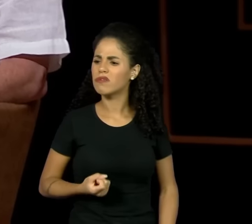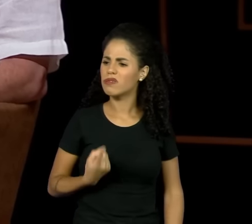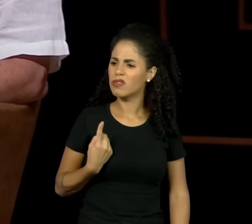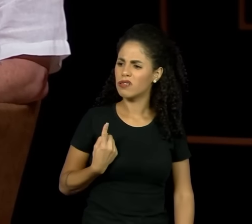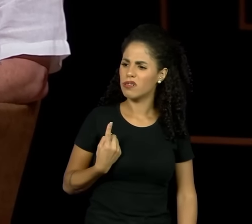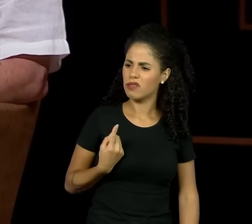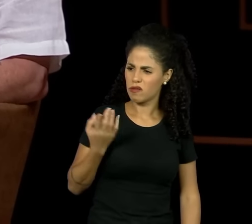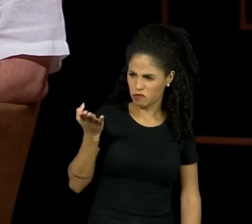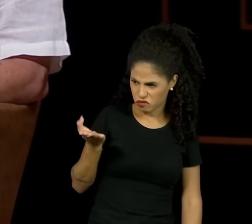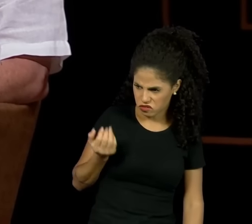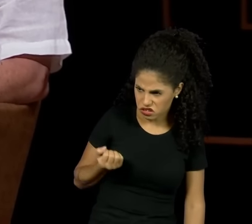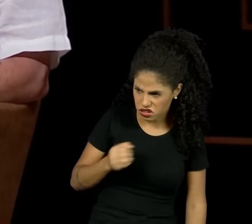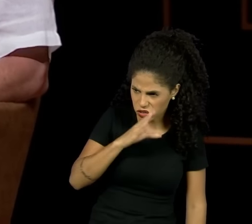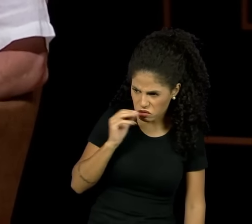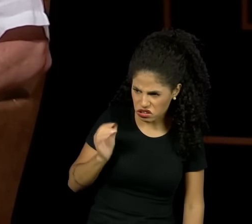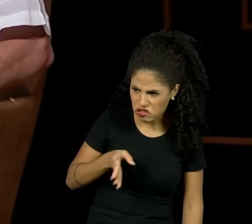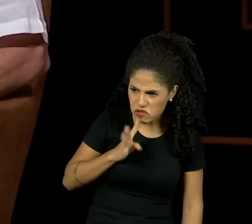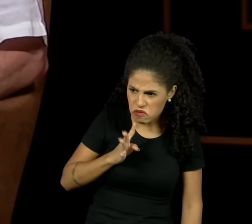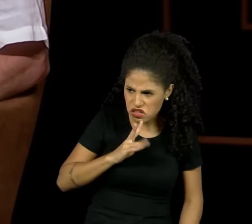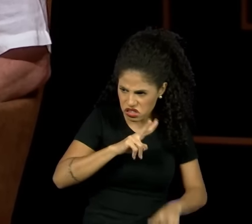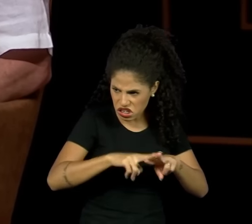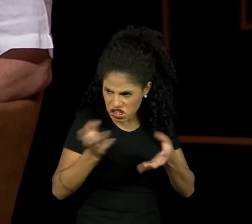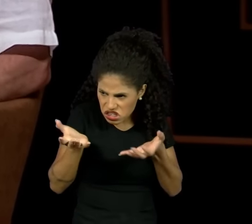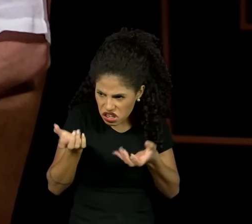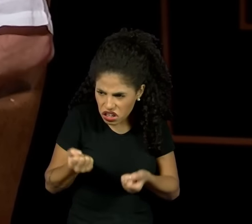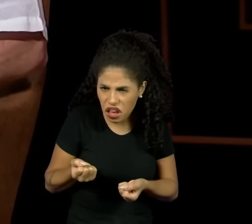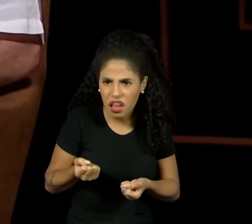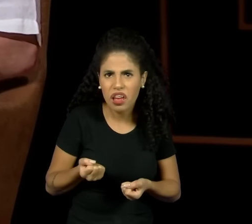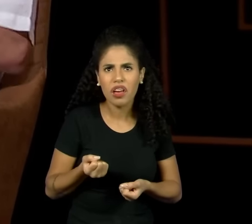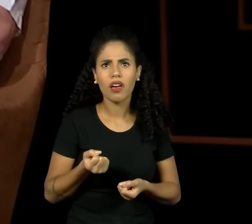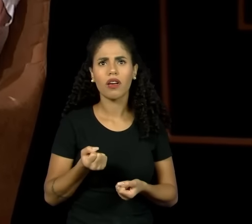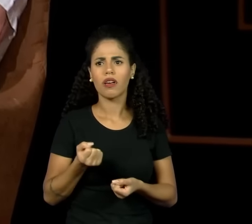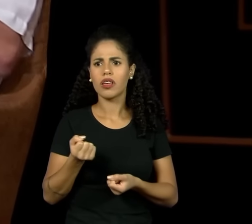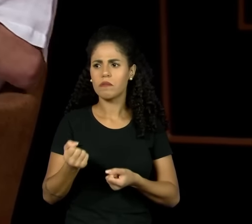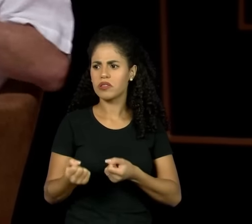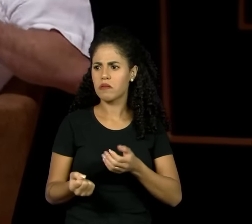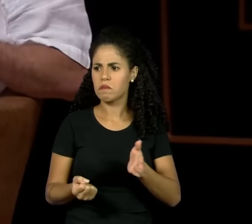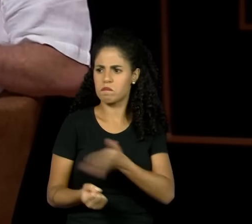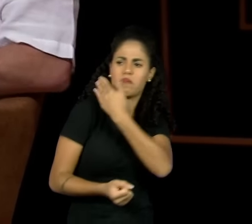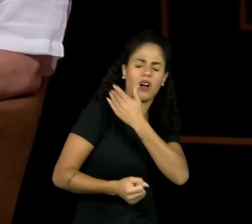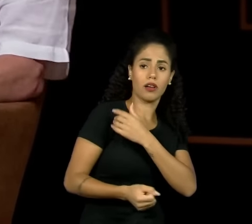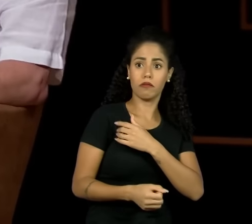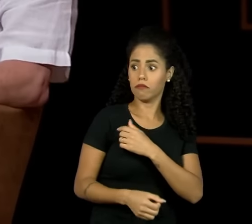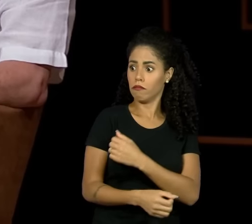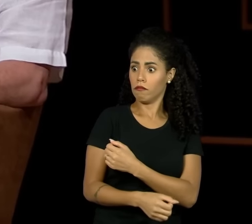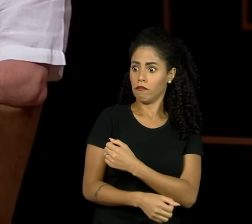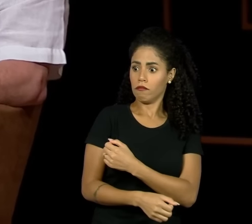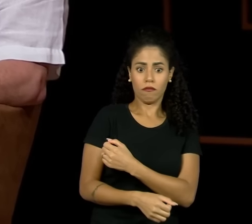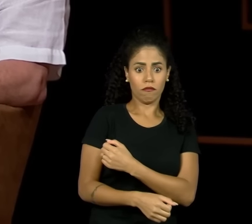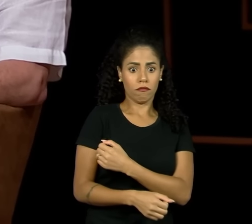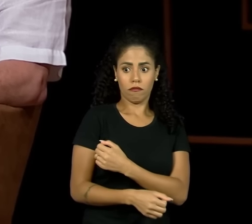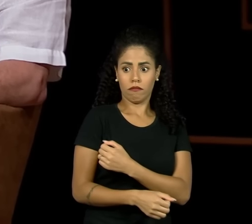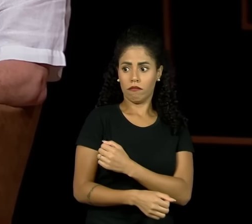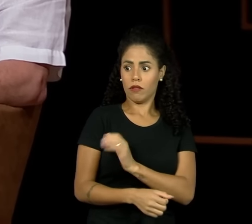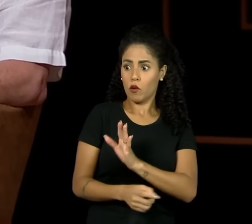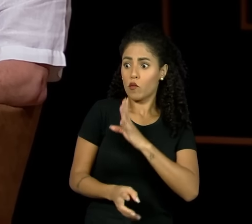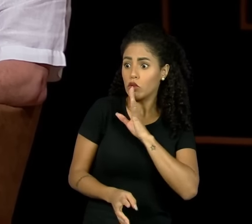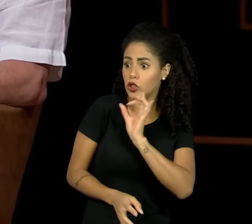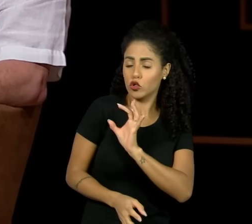que chegou um cara já levou um eu falei que isso cara já me deu uma adrenalina assim